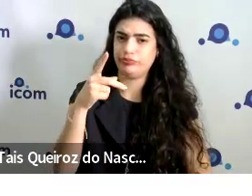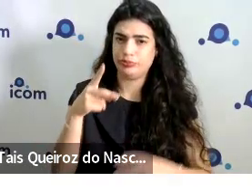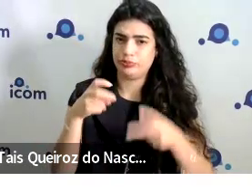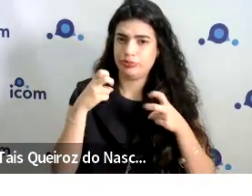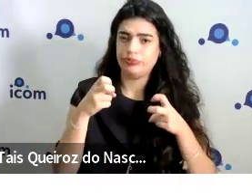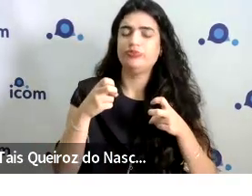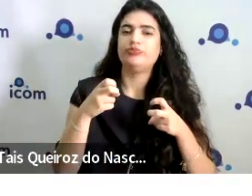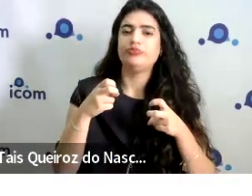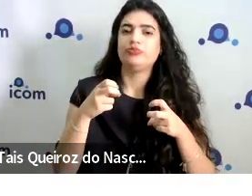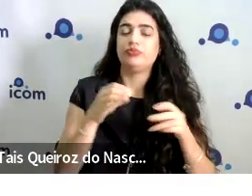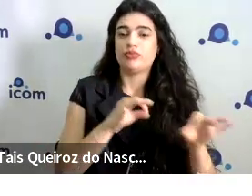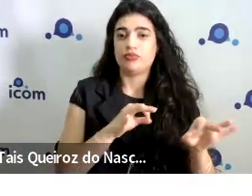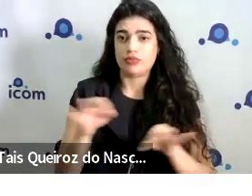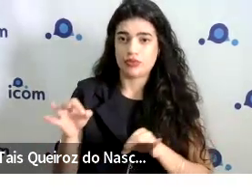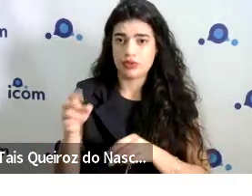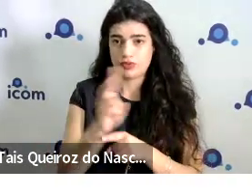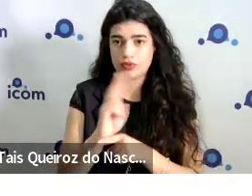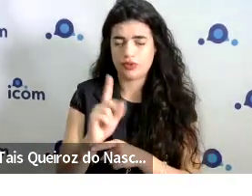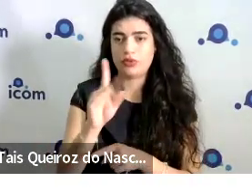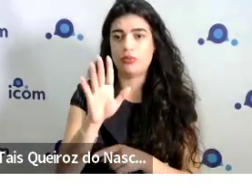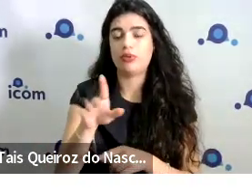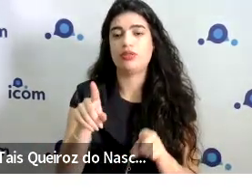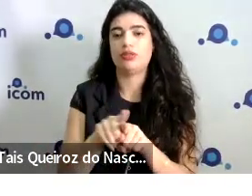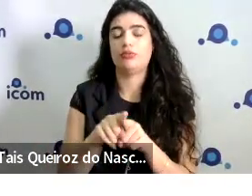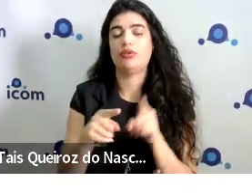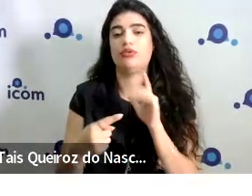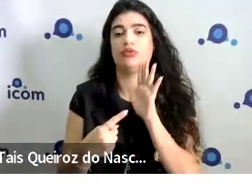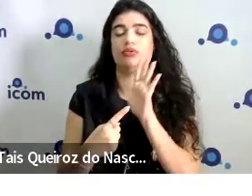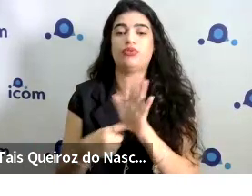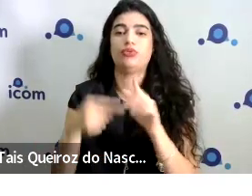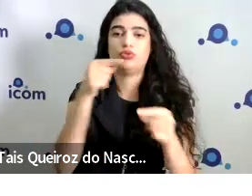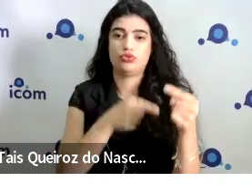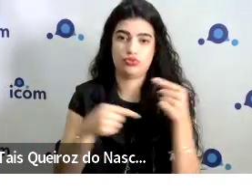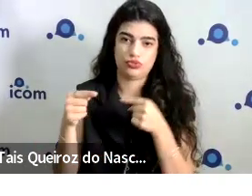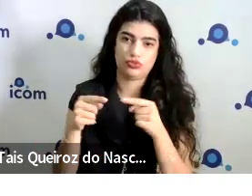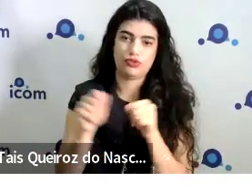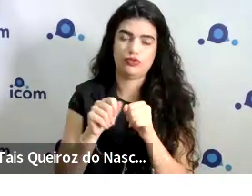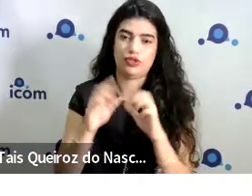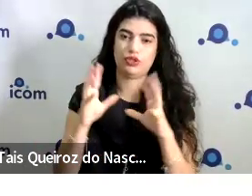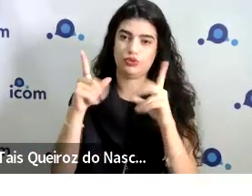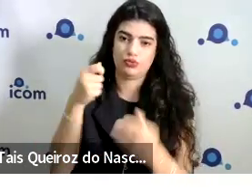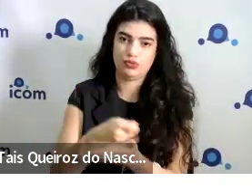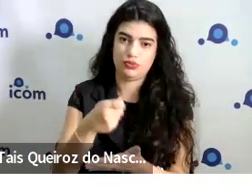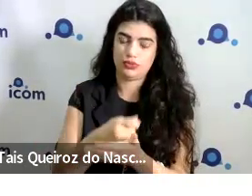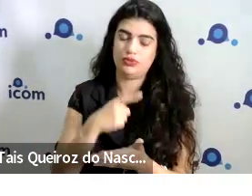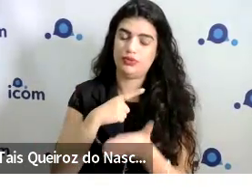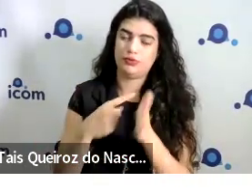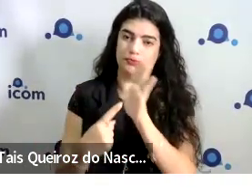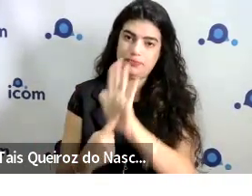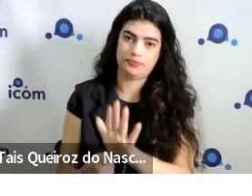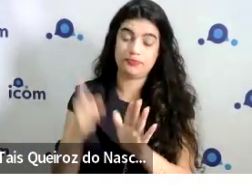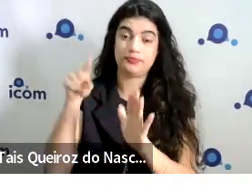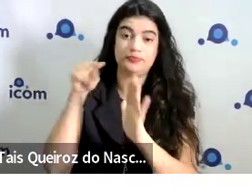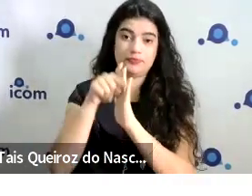fiscal, mas pelas questões que ele vai trazer nas discussões geradas por todas essas obrigações que são entregues. E essa